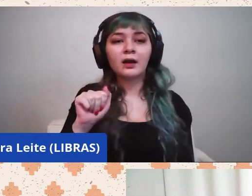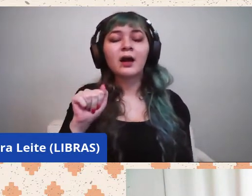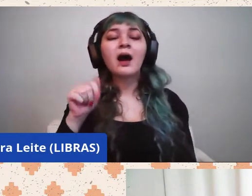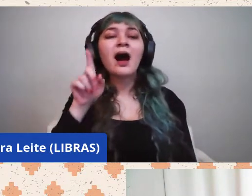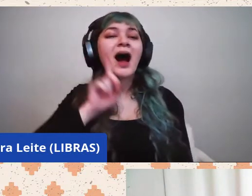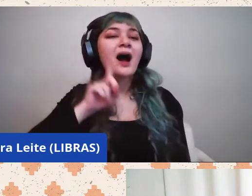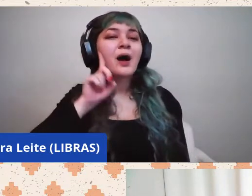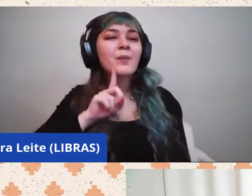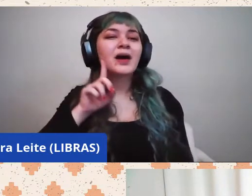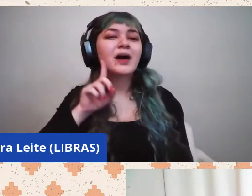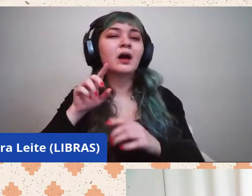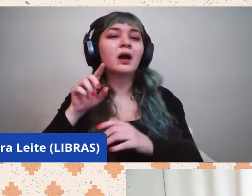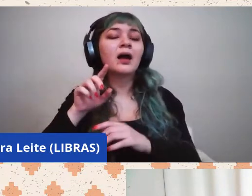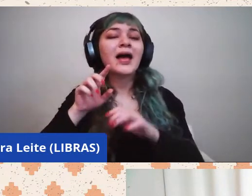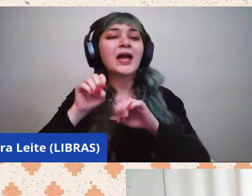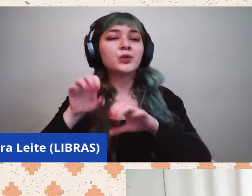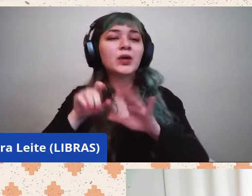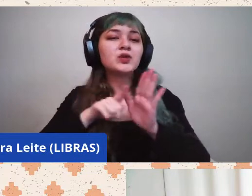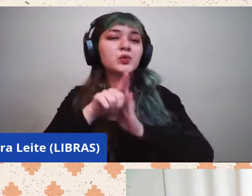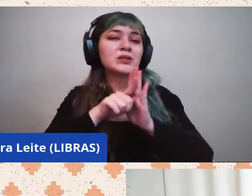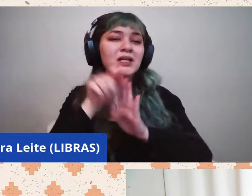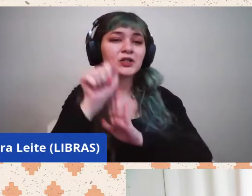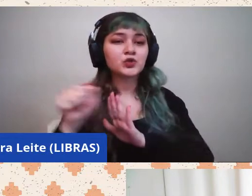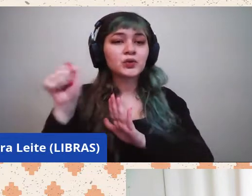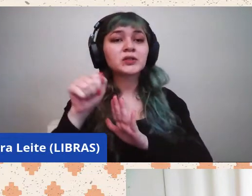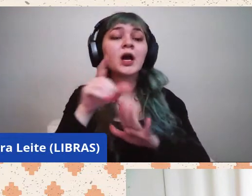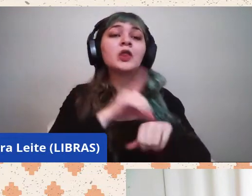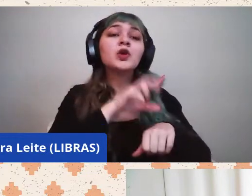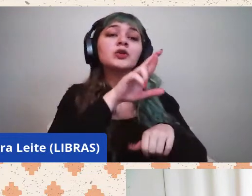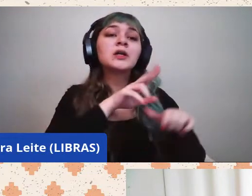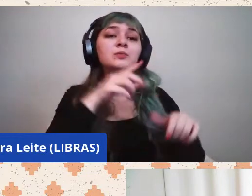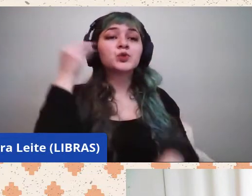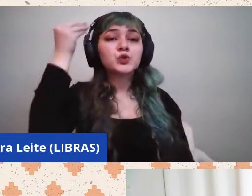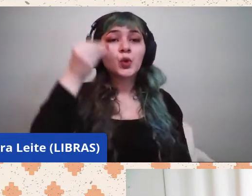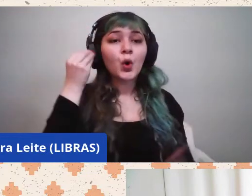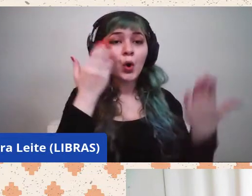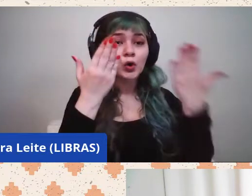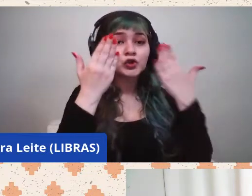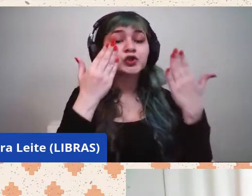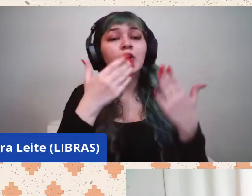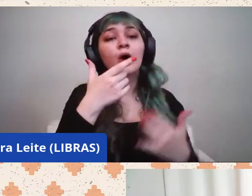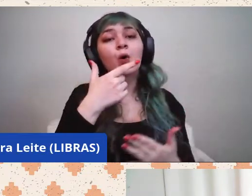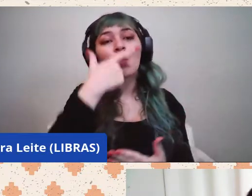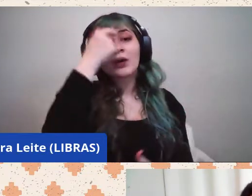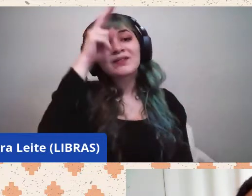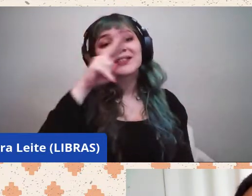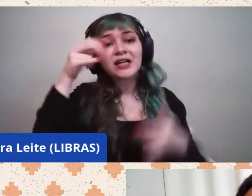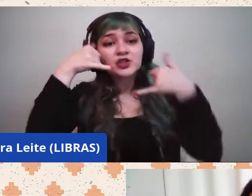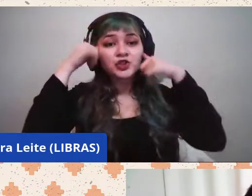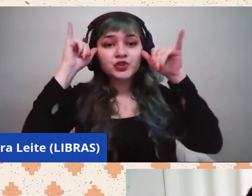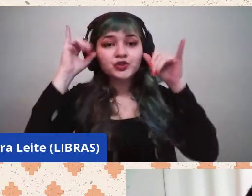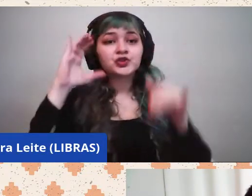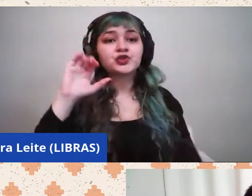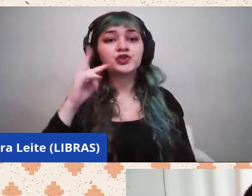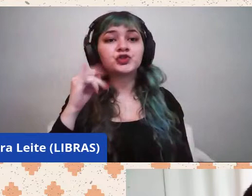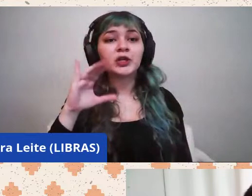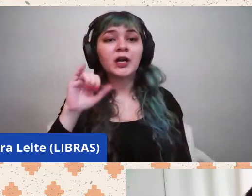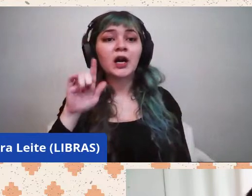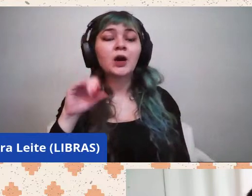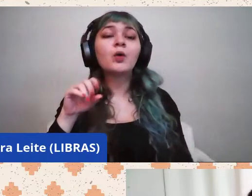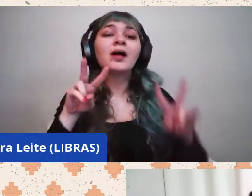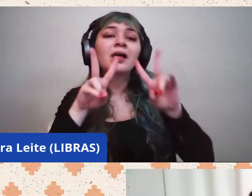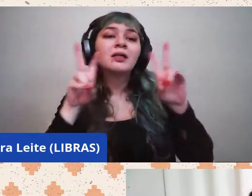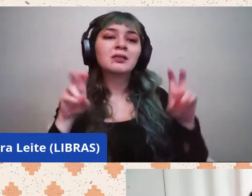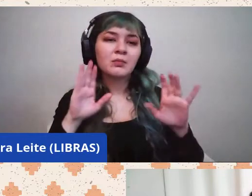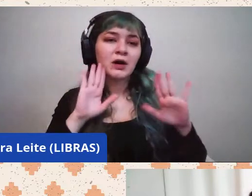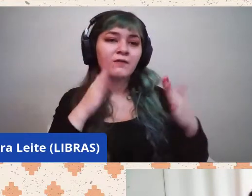Education Research Association. Ela é doutora em psicologia pela Universidade de Chicago e tem como foco os seguintes temas: